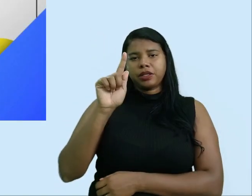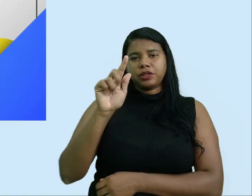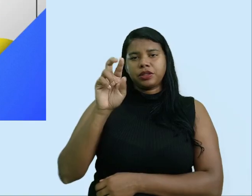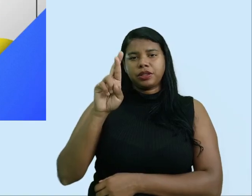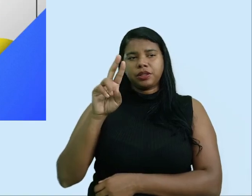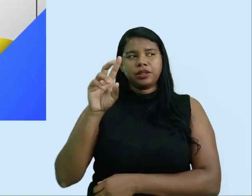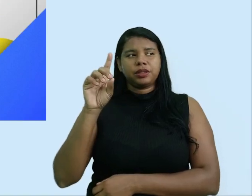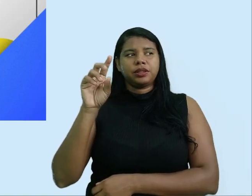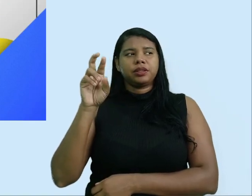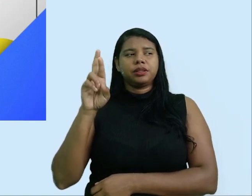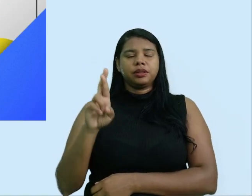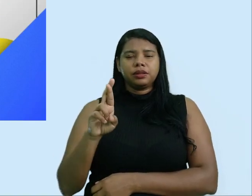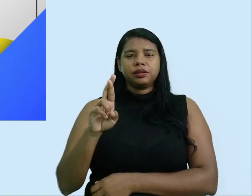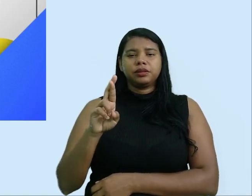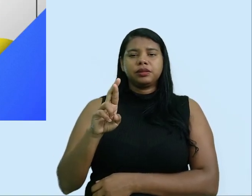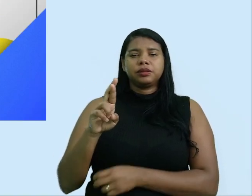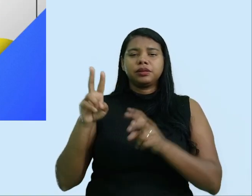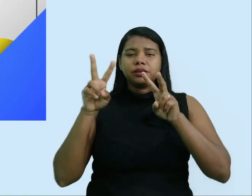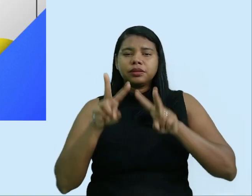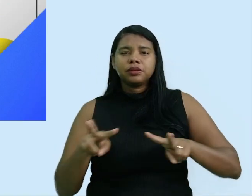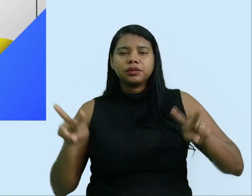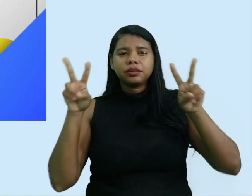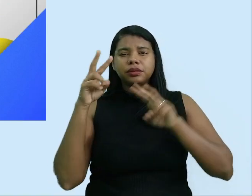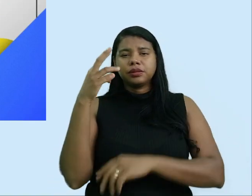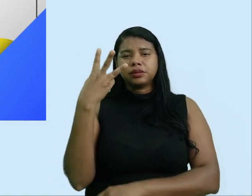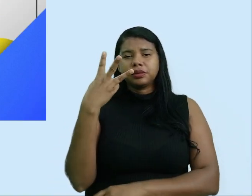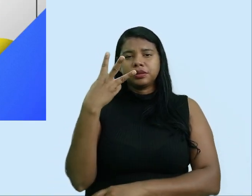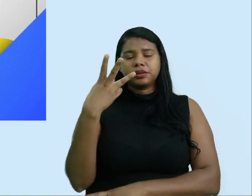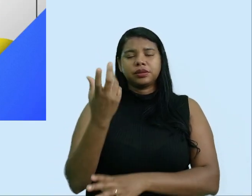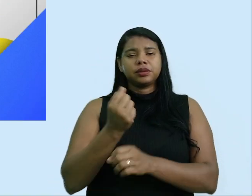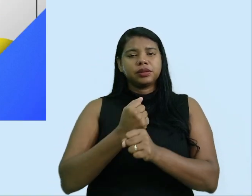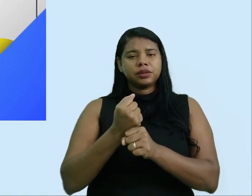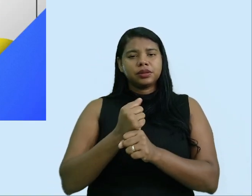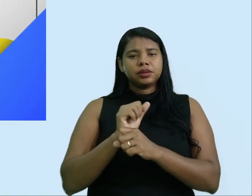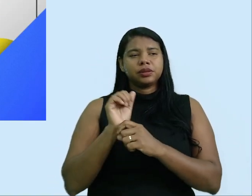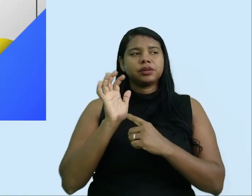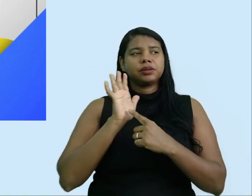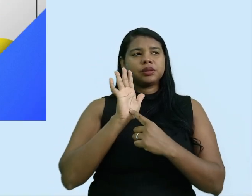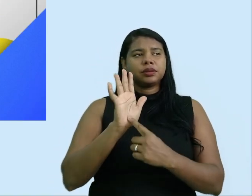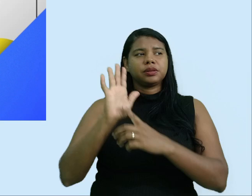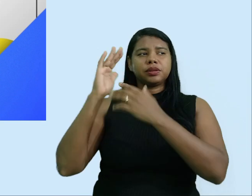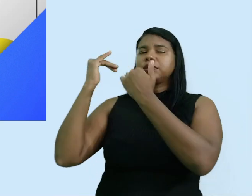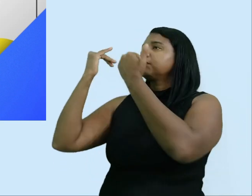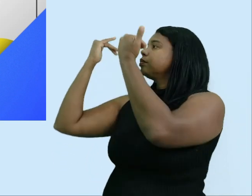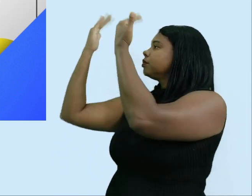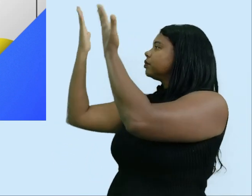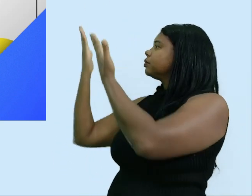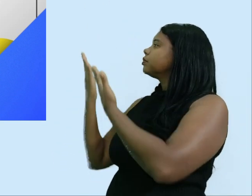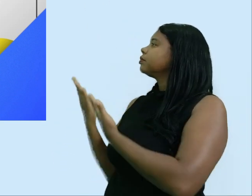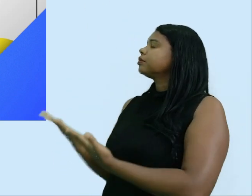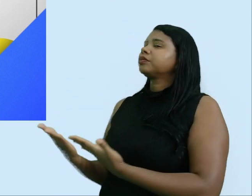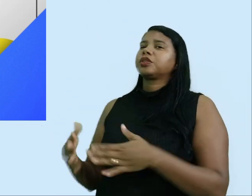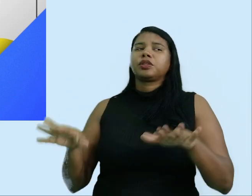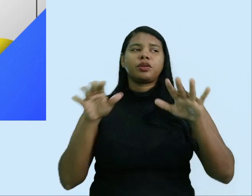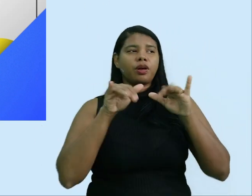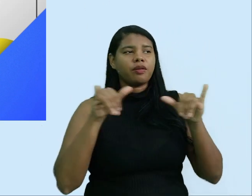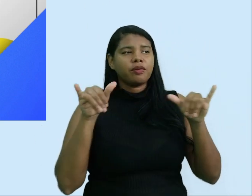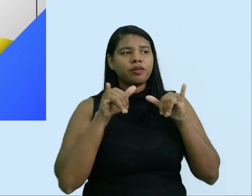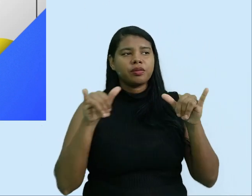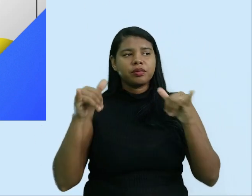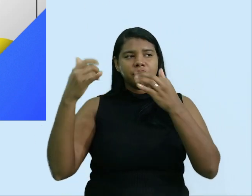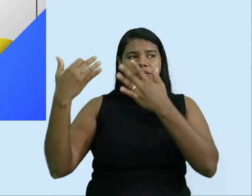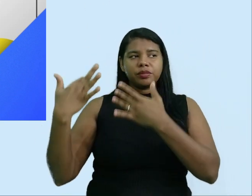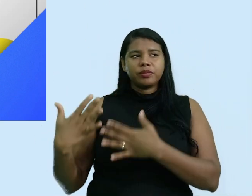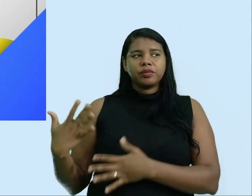ele deve ser revisto a cada 3 anos. Destaquei aí esses 3 anos, porque vai casar com a informação que eu dei lá